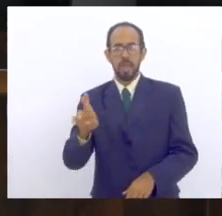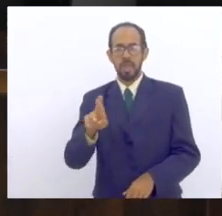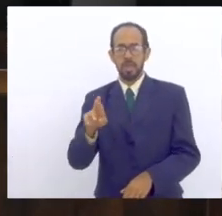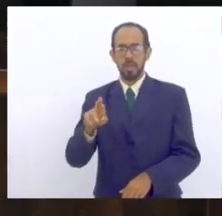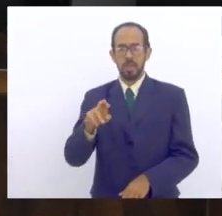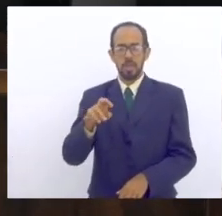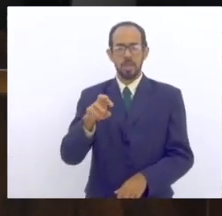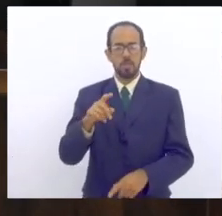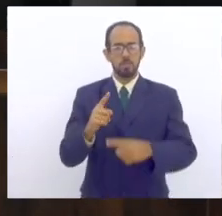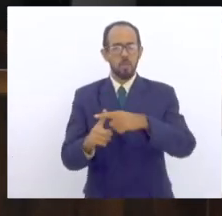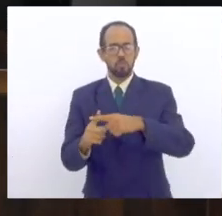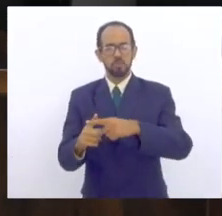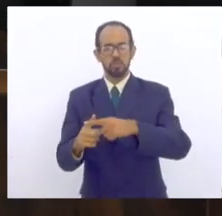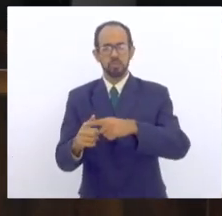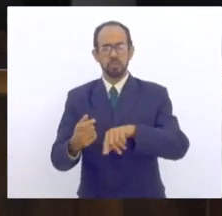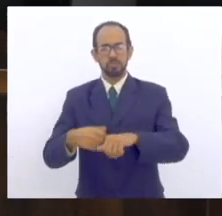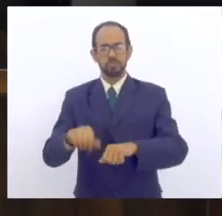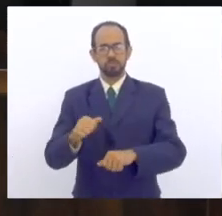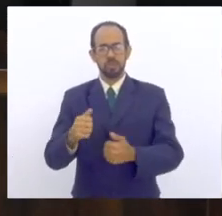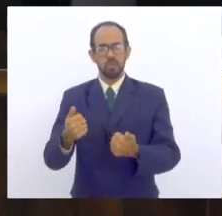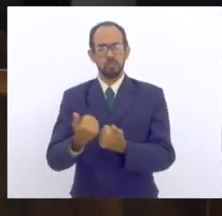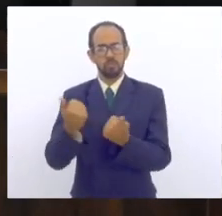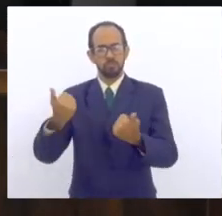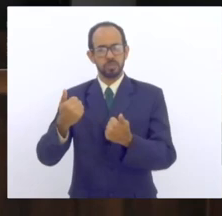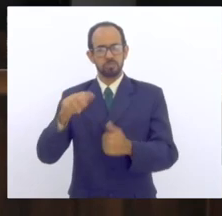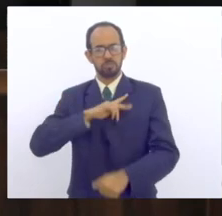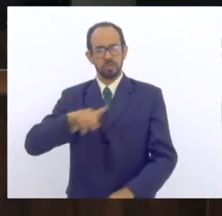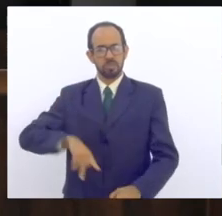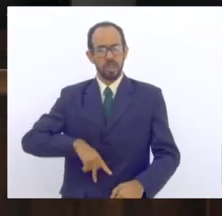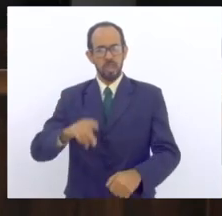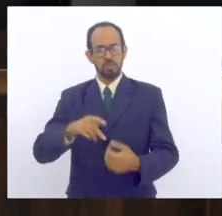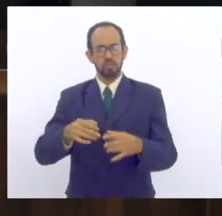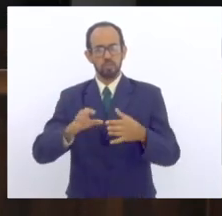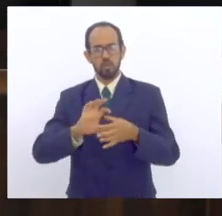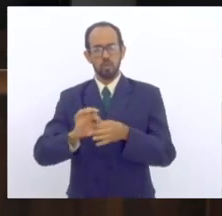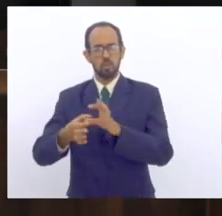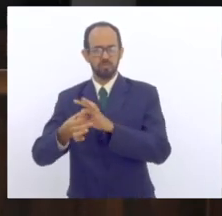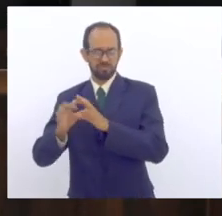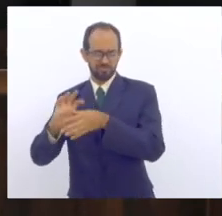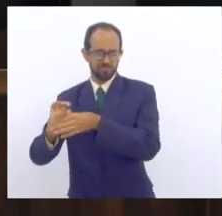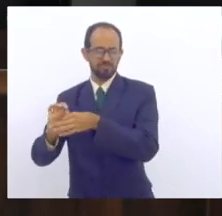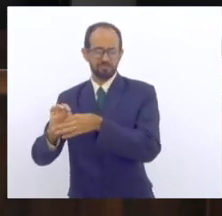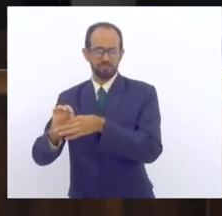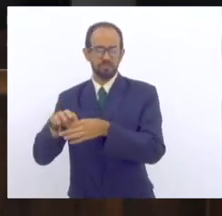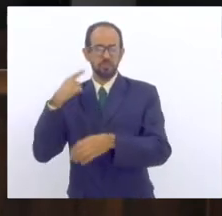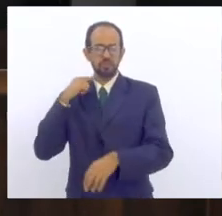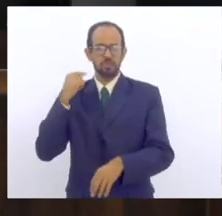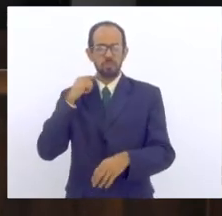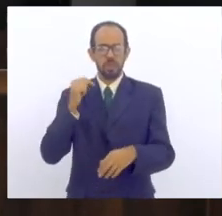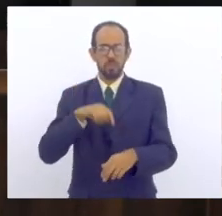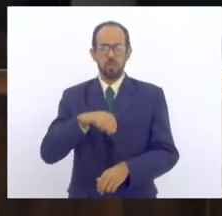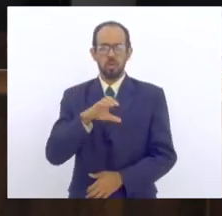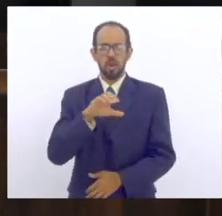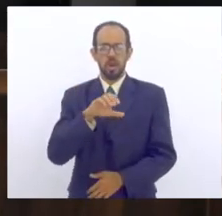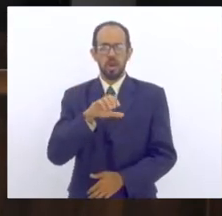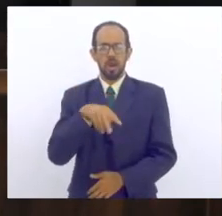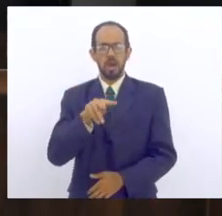vice-presidente como tem Olímpico brasileiro ex-presidente do Flamengo Kleber leite